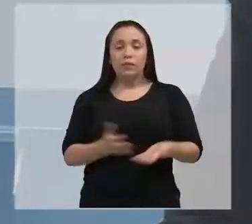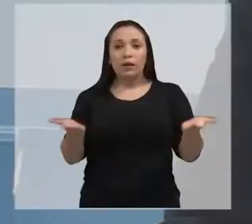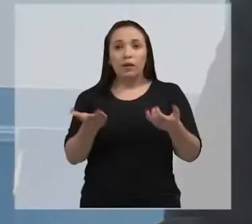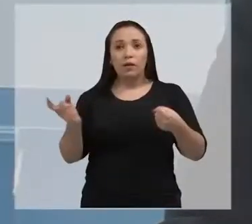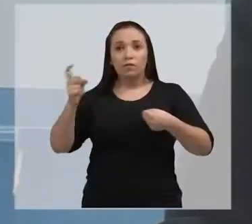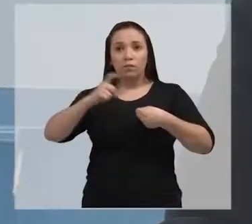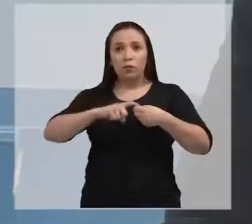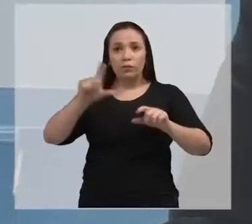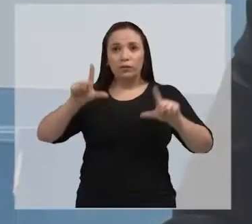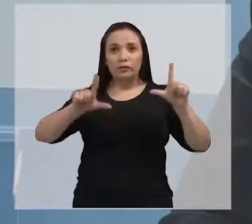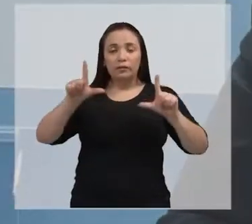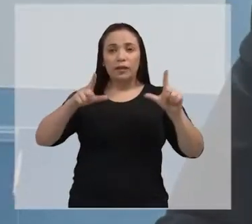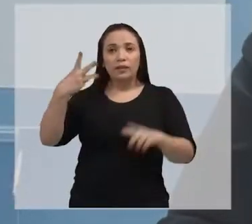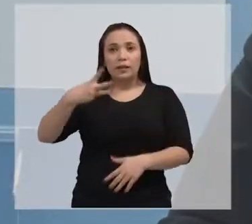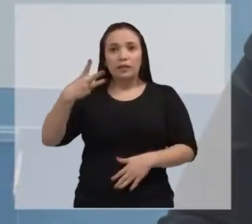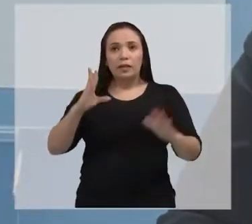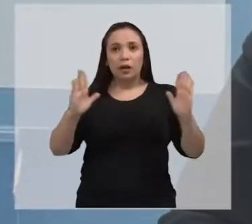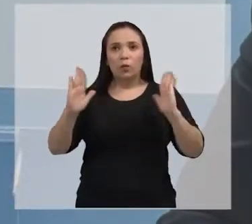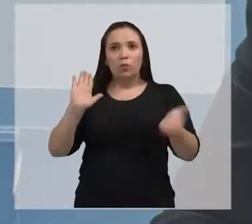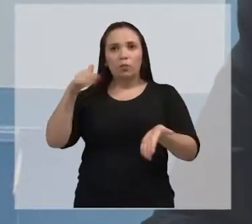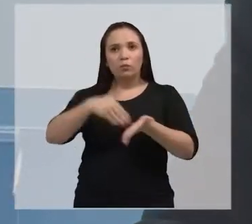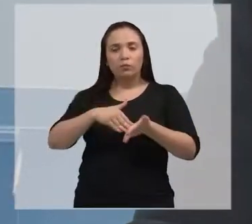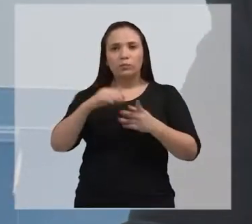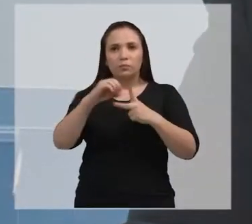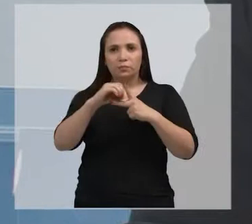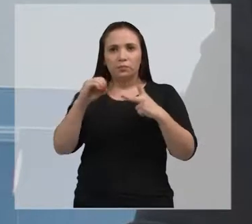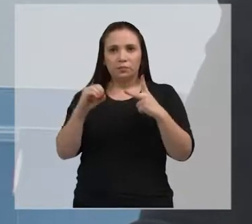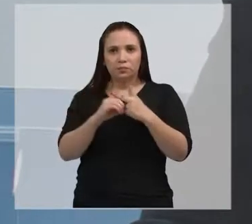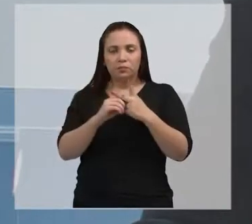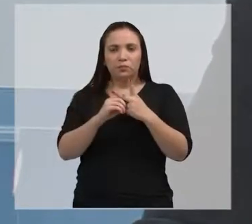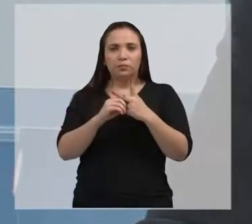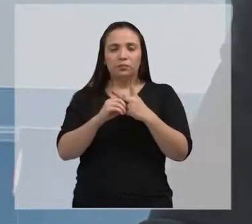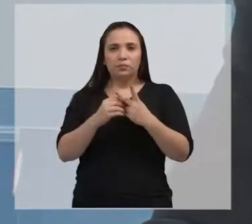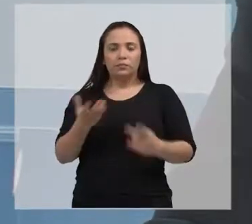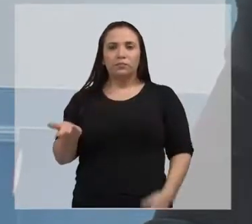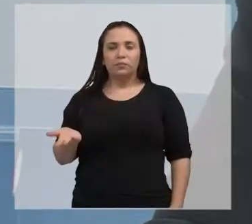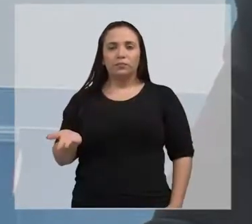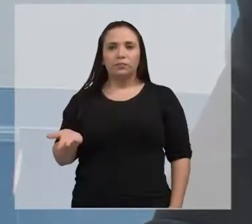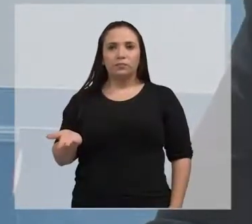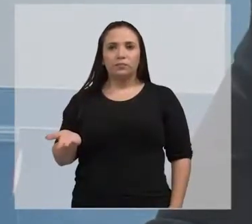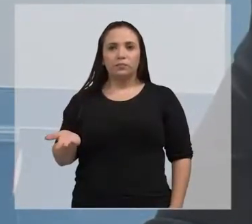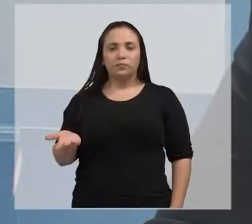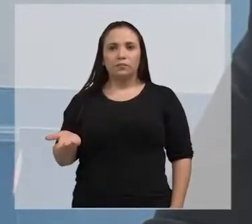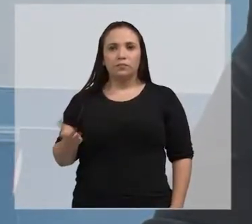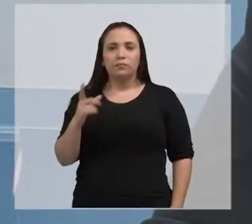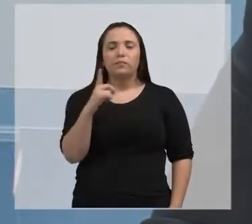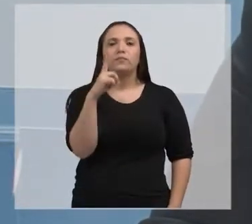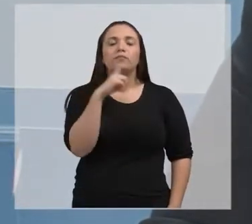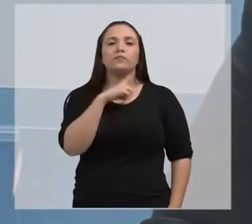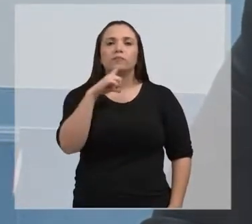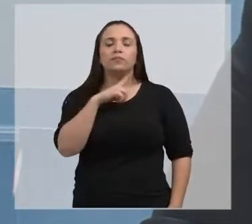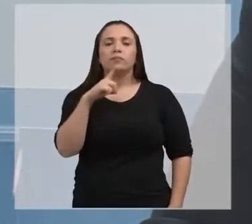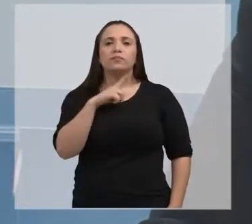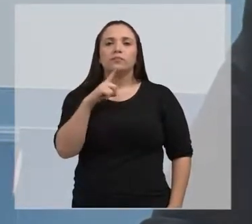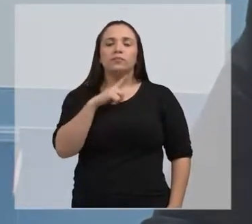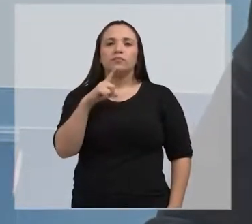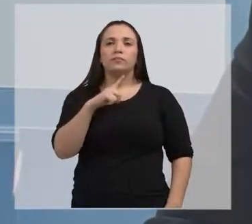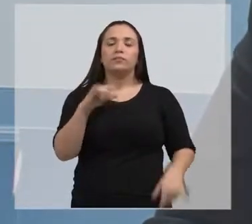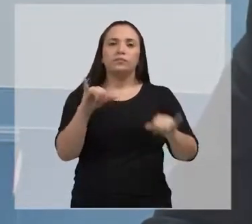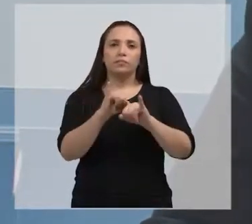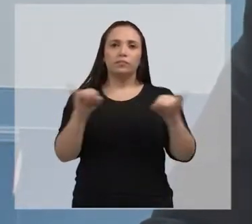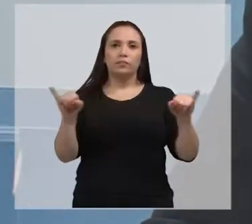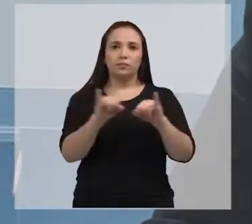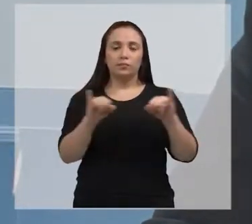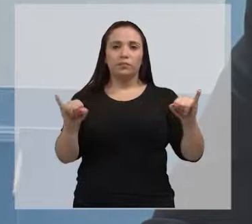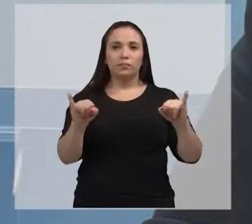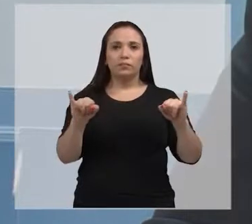Estamos de volta com o terceiro e último bloco, né, Luiz? Do programa Hora da Verdade. Estava passando rápido, está começando aqui. Mas eu deixei